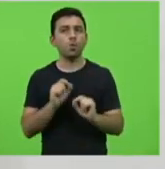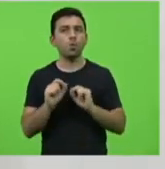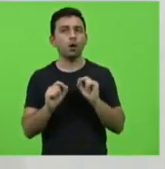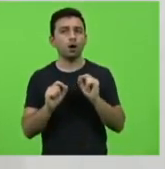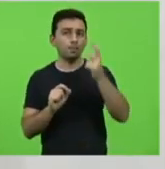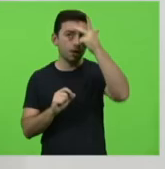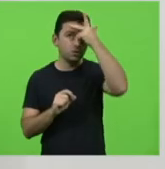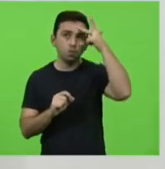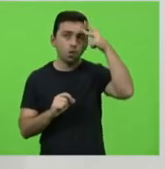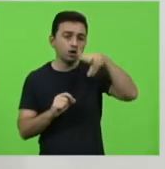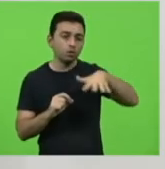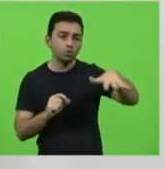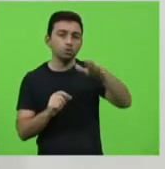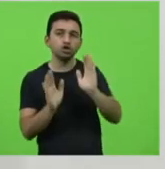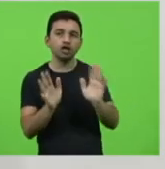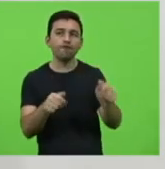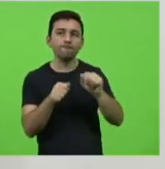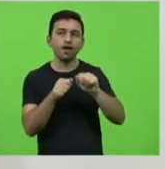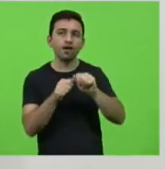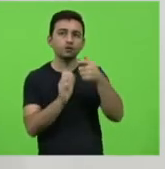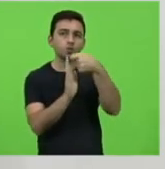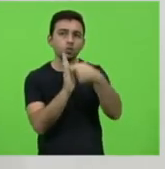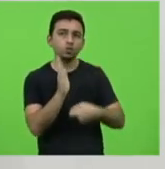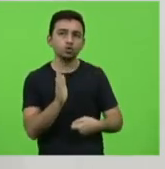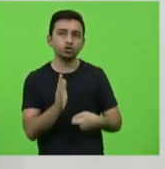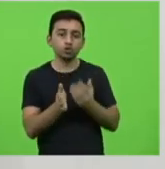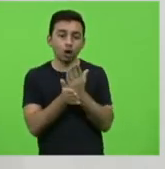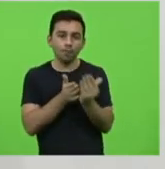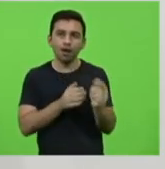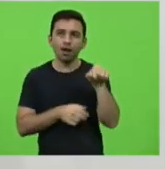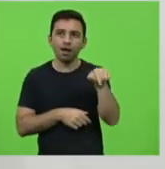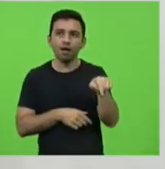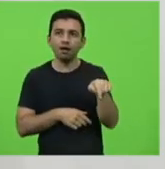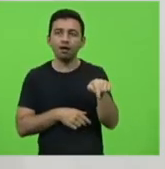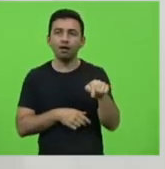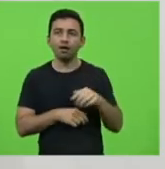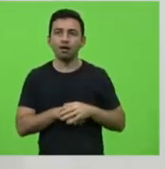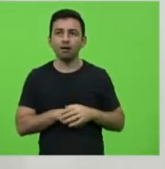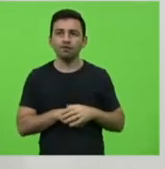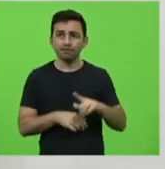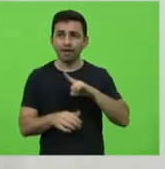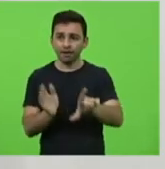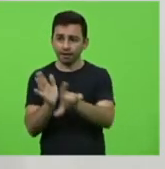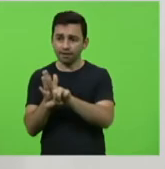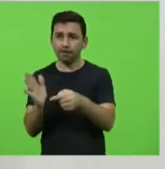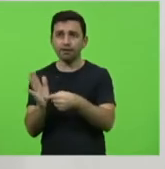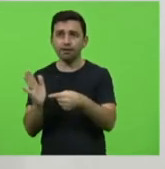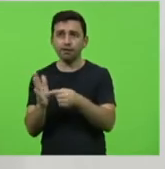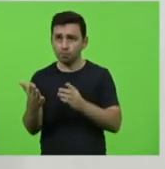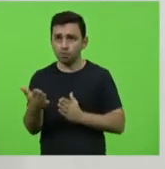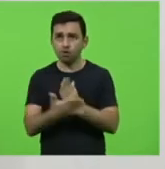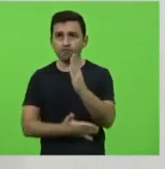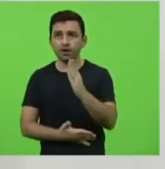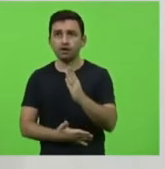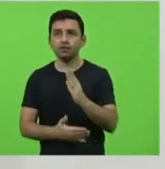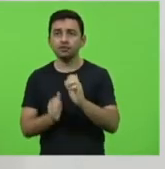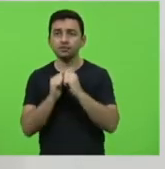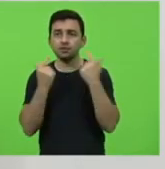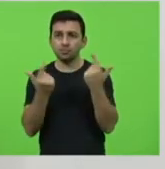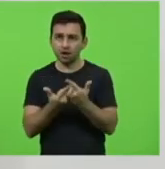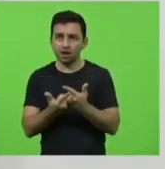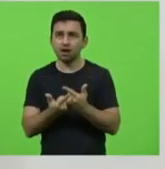que fizeram o concurso, os remanescentes. Nós temos uma lei aqui, aprovada nesta casa, em